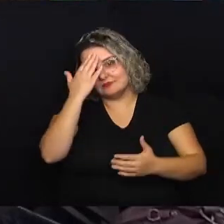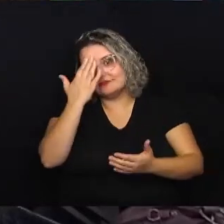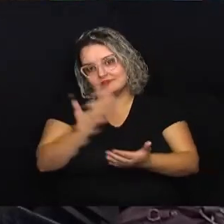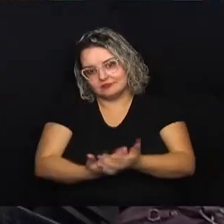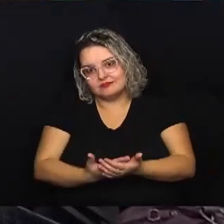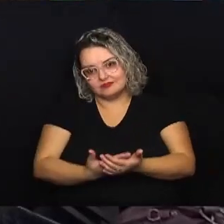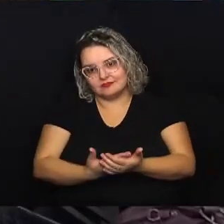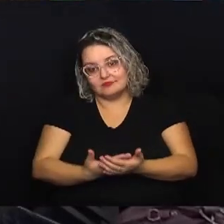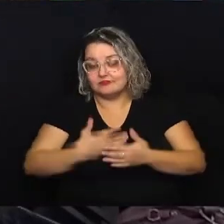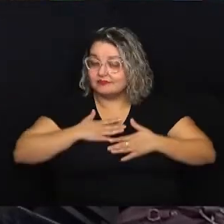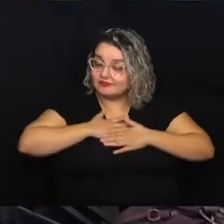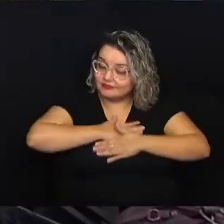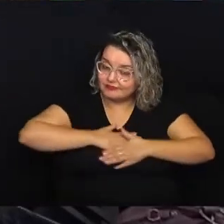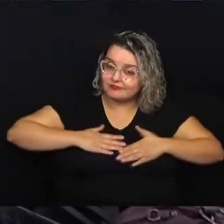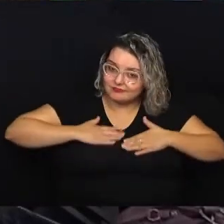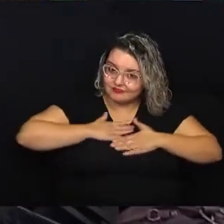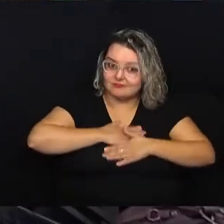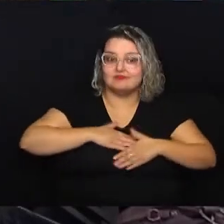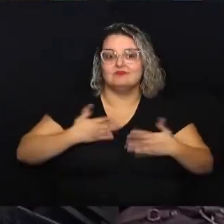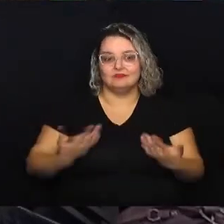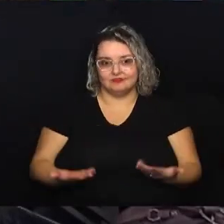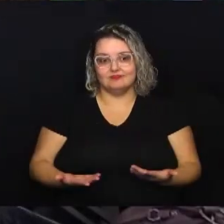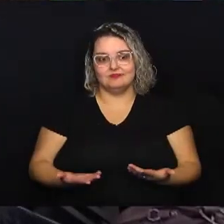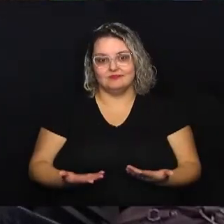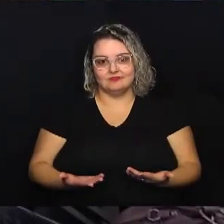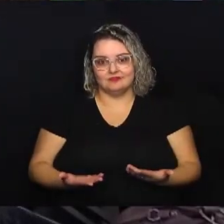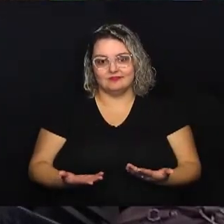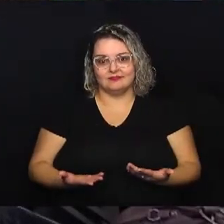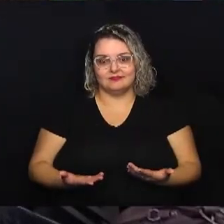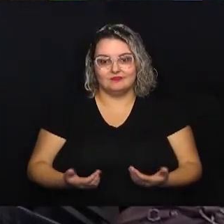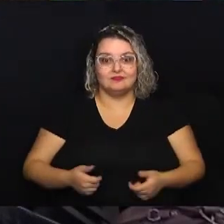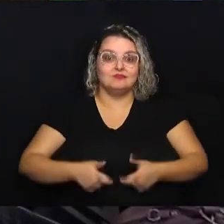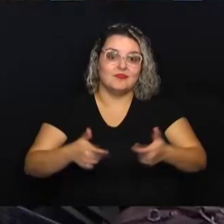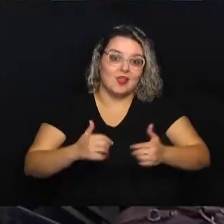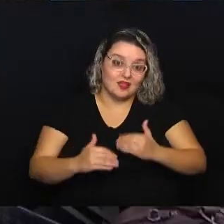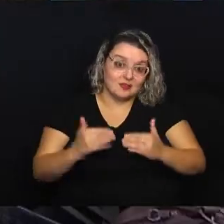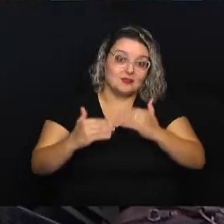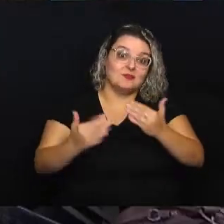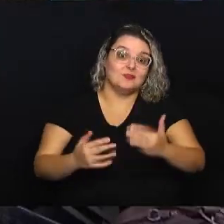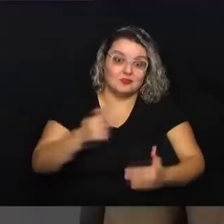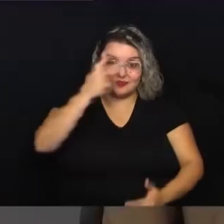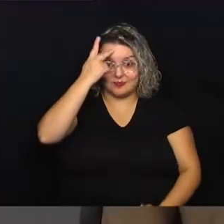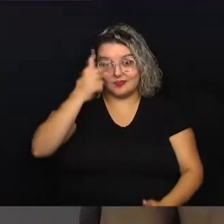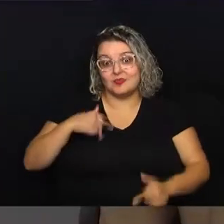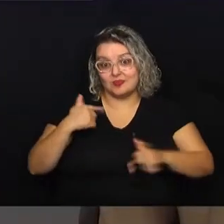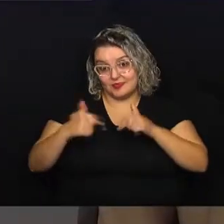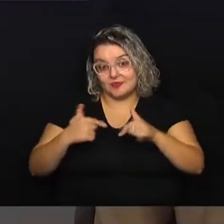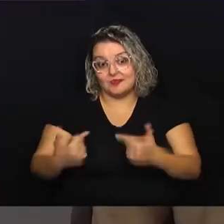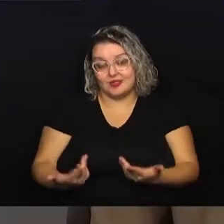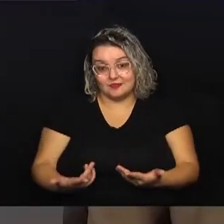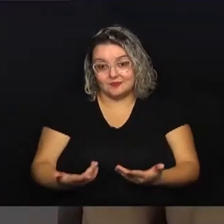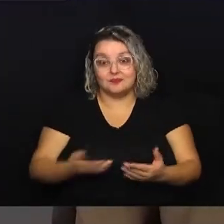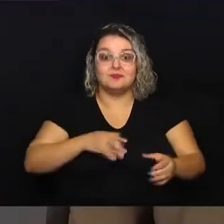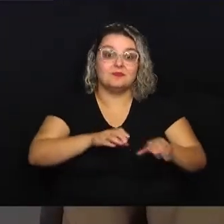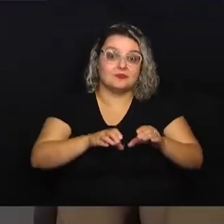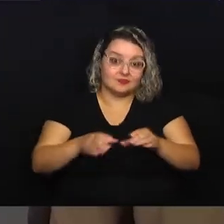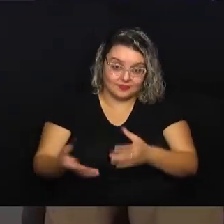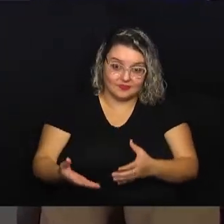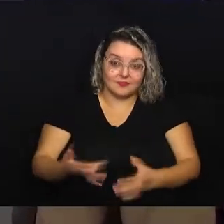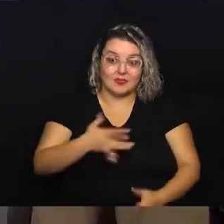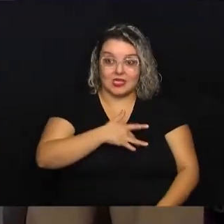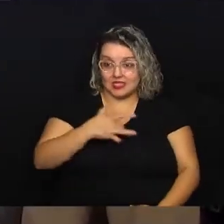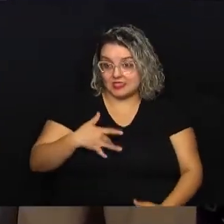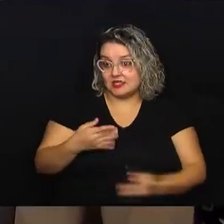a satisfação que traz, traz muito mais produção até no próprio trabalho. Para a Coordenadoria da Saúde